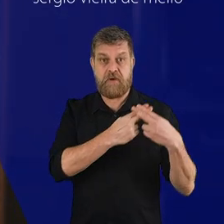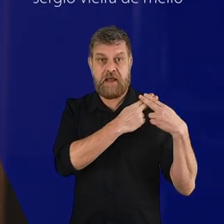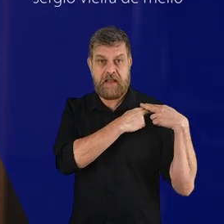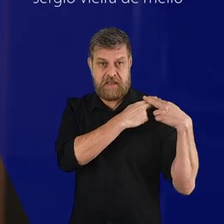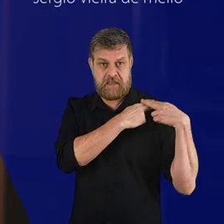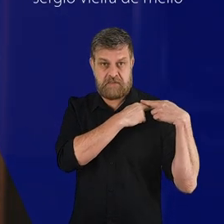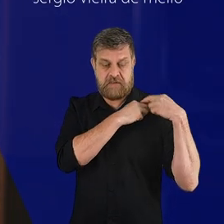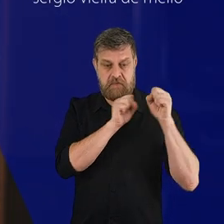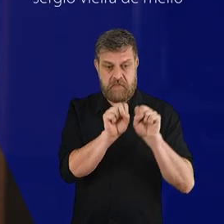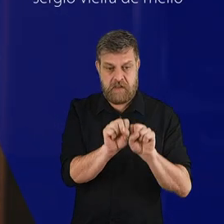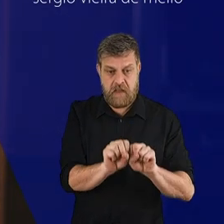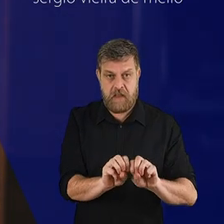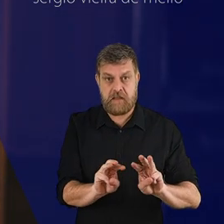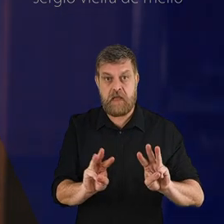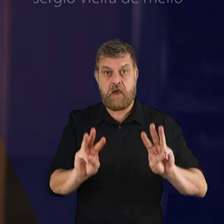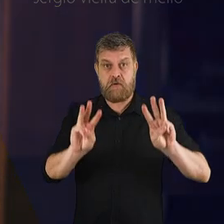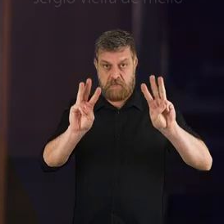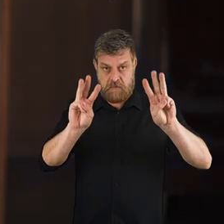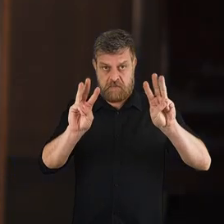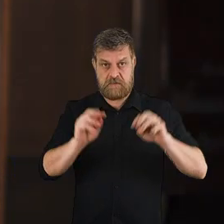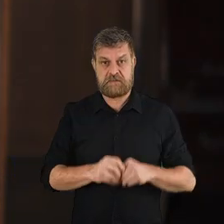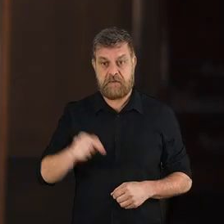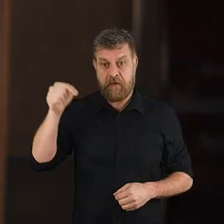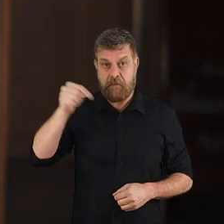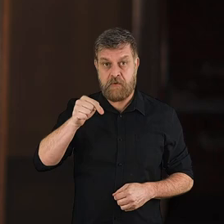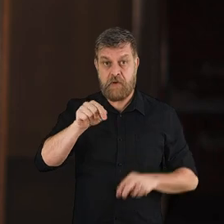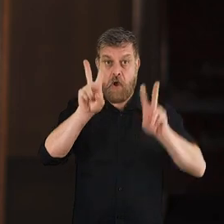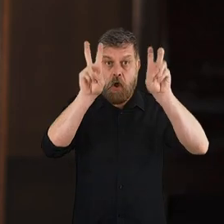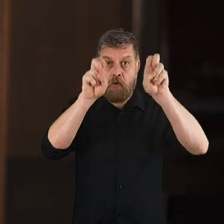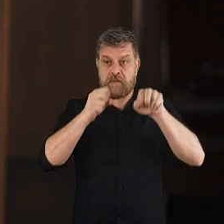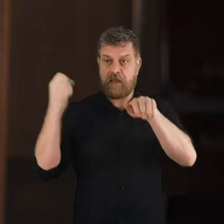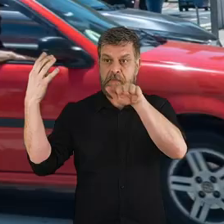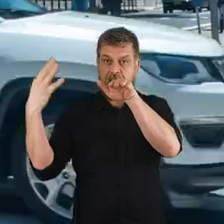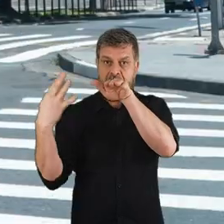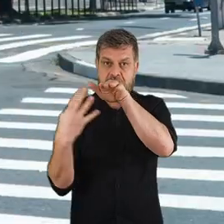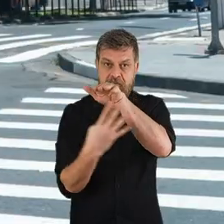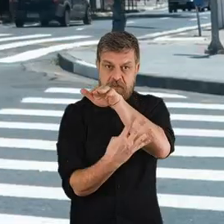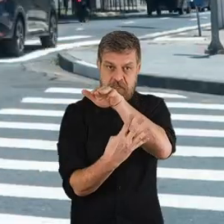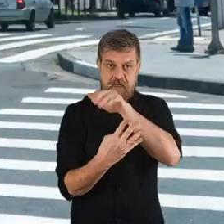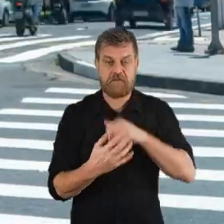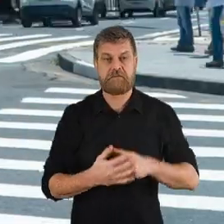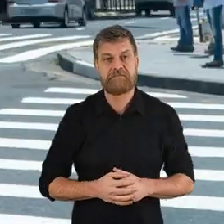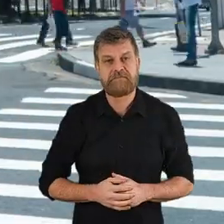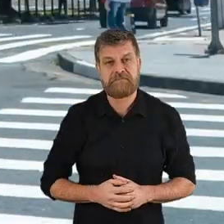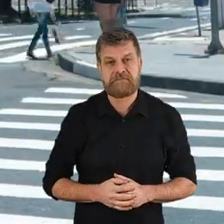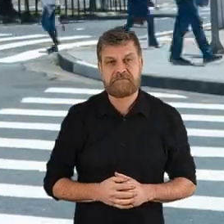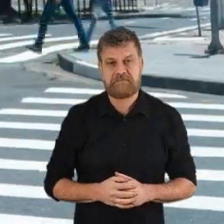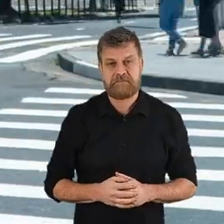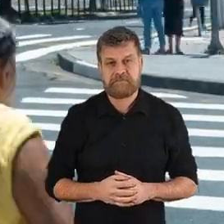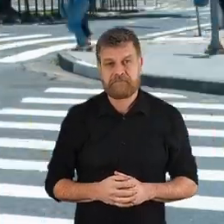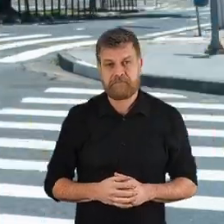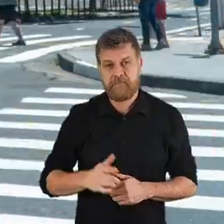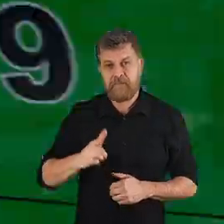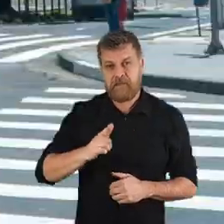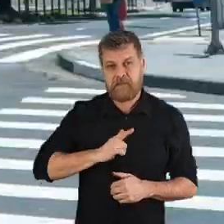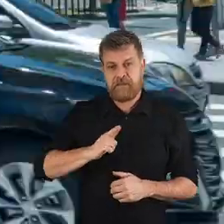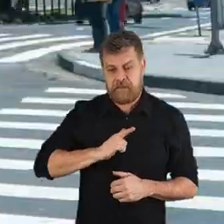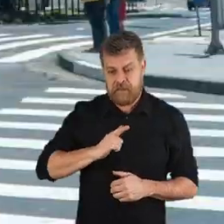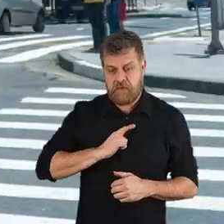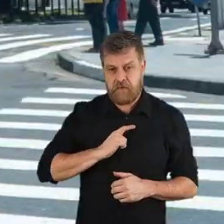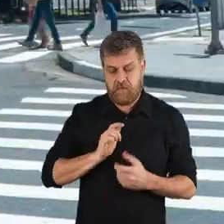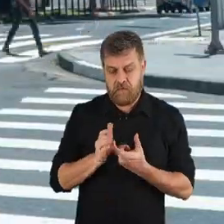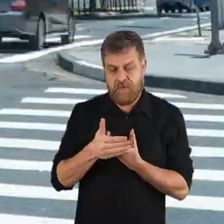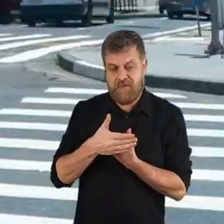de Mello, do Alto Comissariado das Nações Unidas para Refugiados, na Unifesp. Existe uma definição